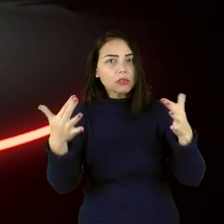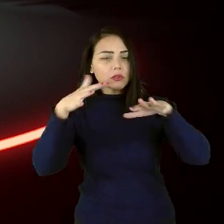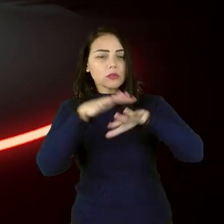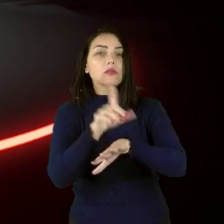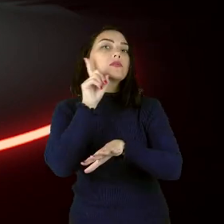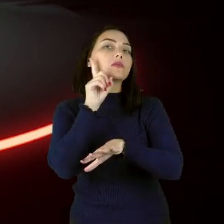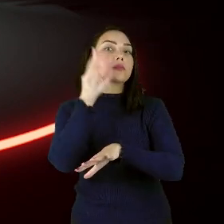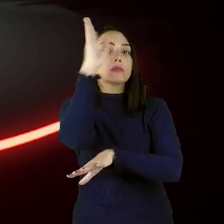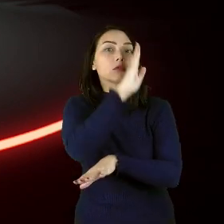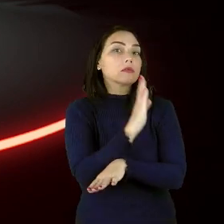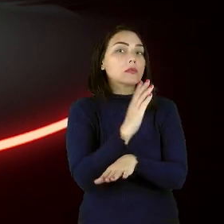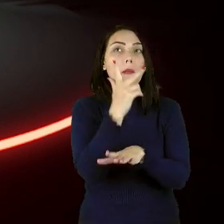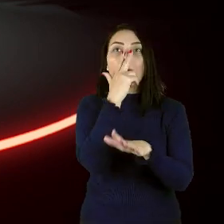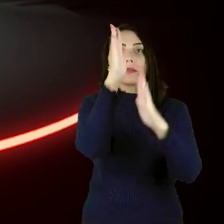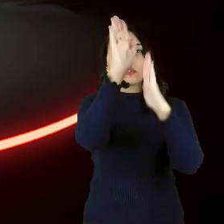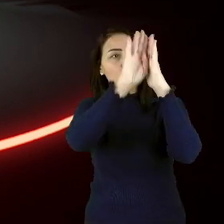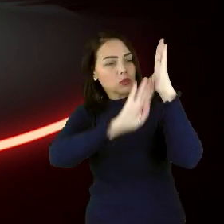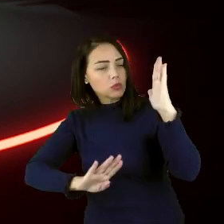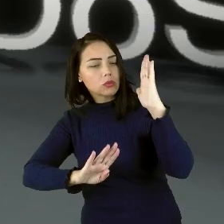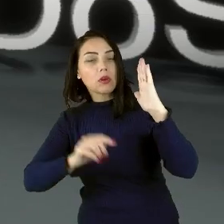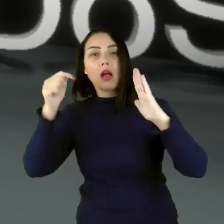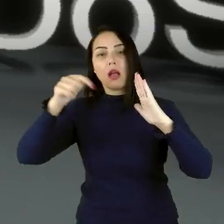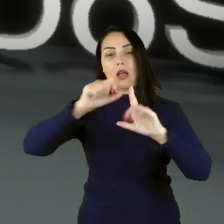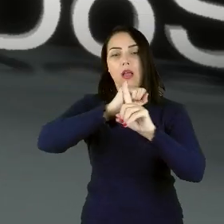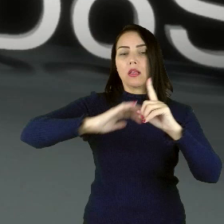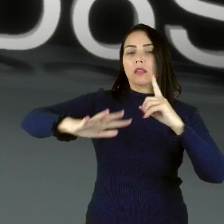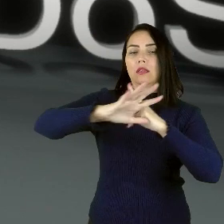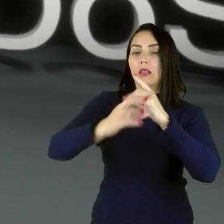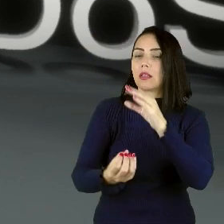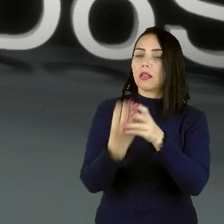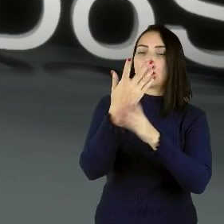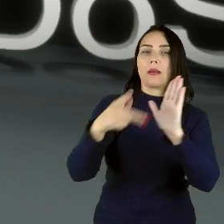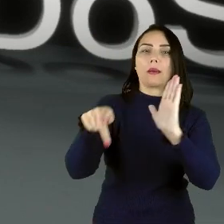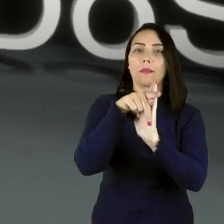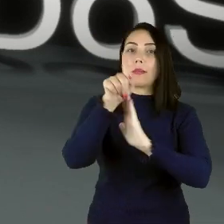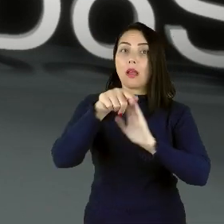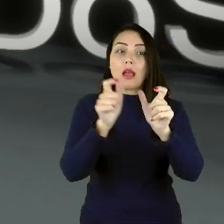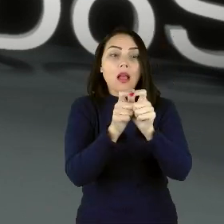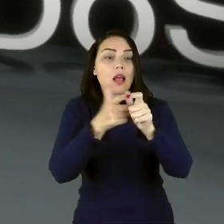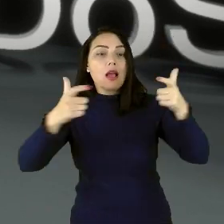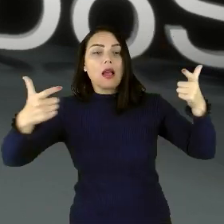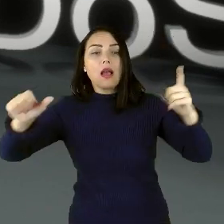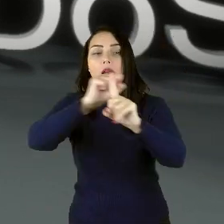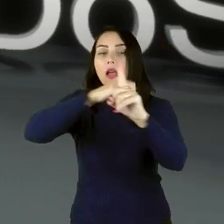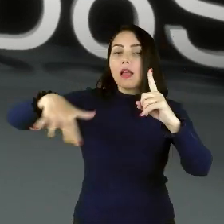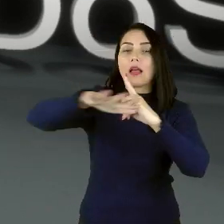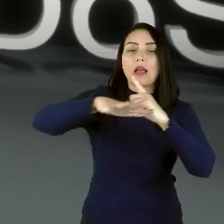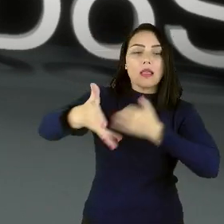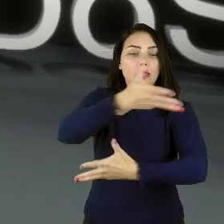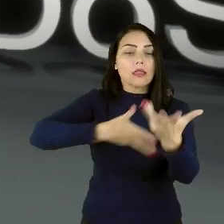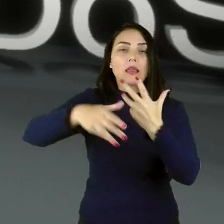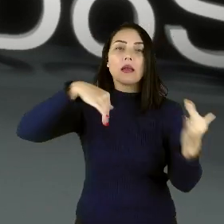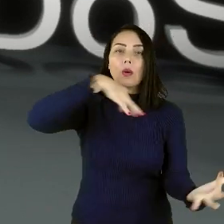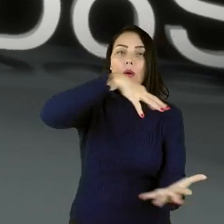baixa, a gente acaba tendo uma sociedade mais provinciana. E quanto mais aberta uma sociedade, quanto maior a sua interação